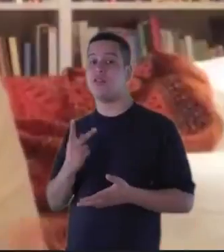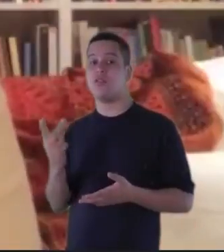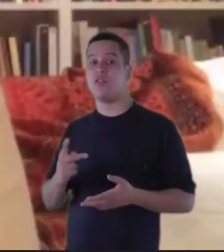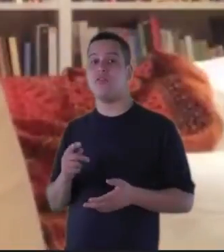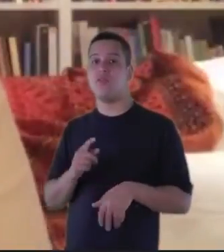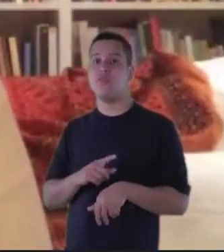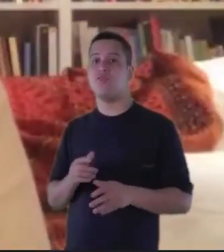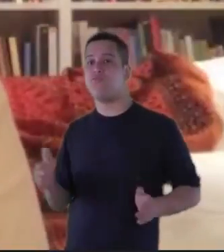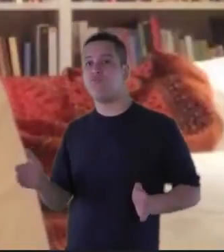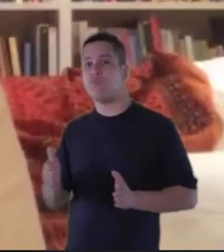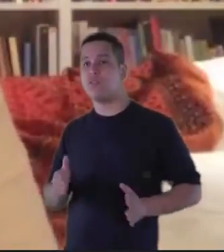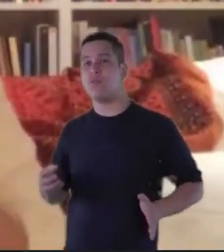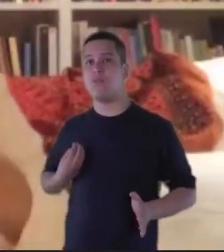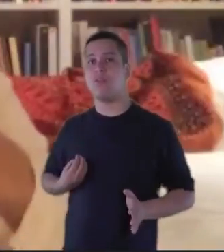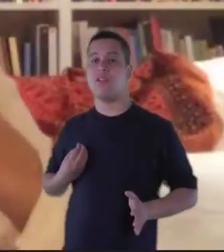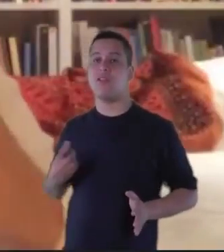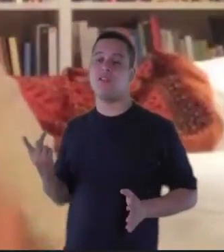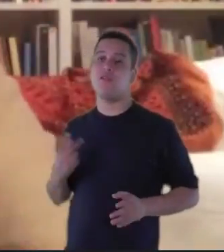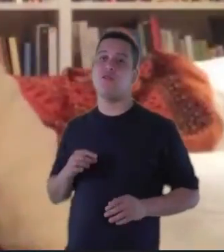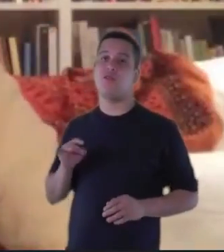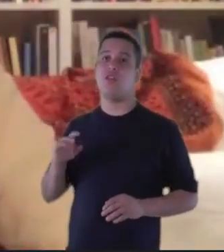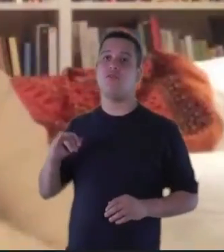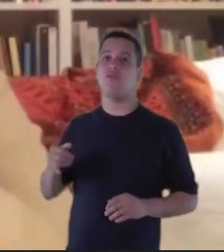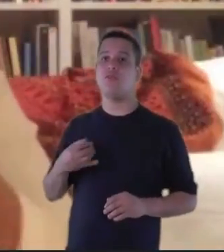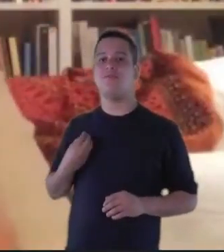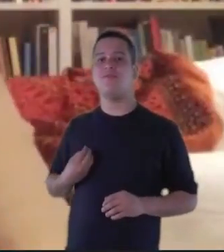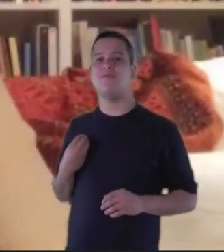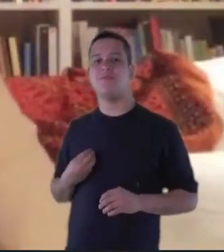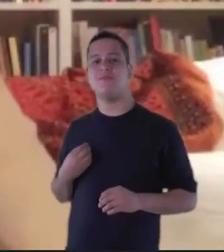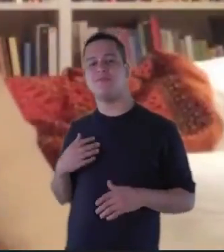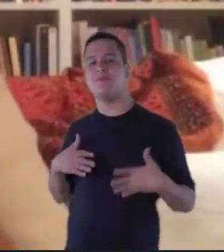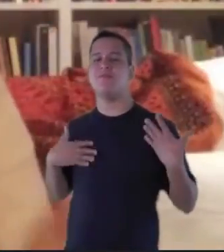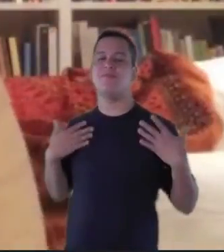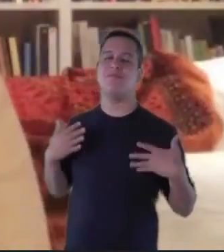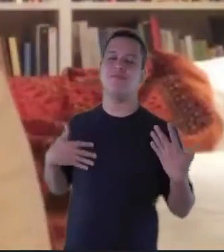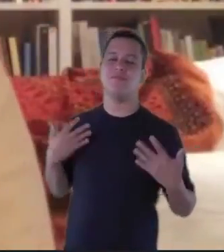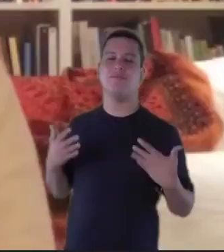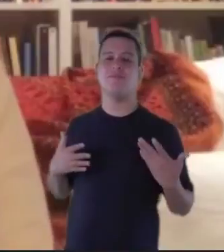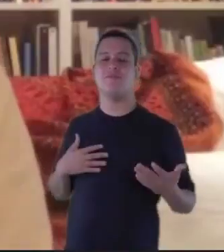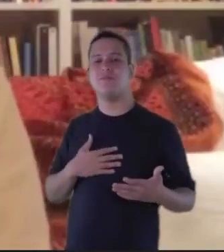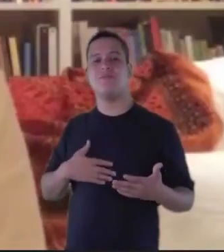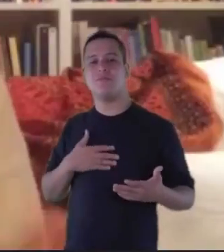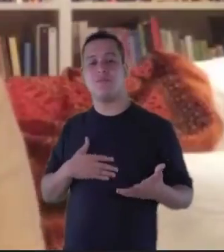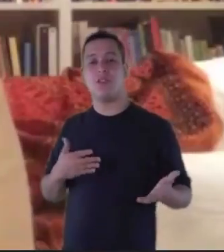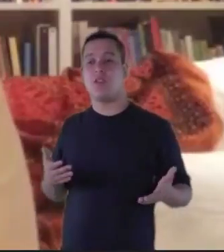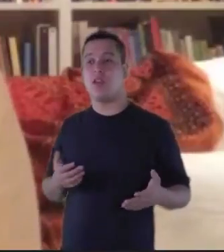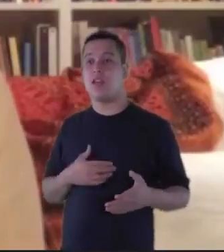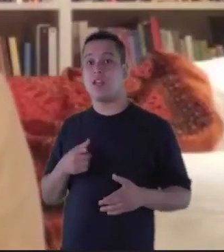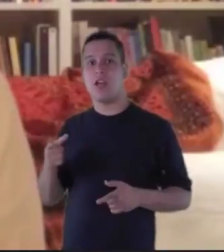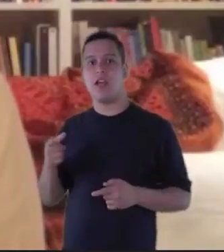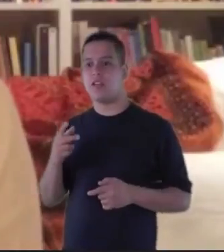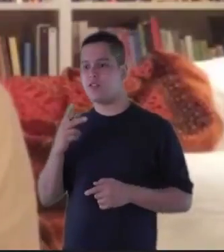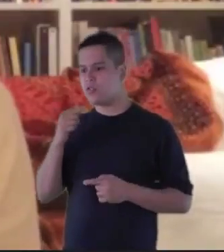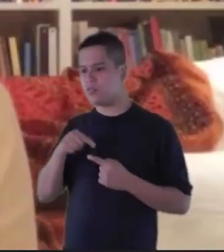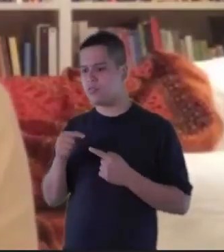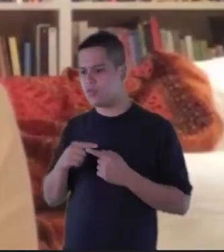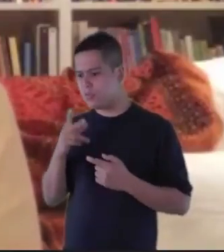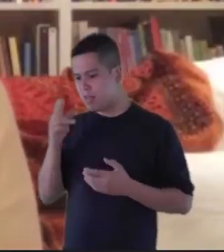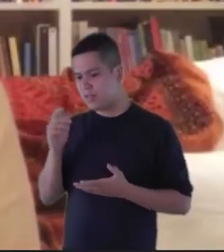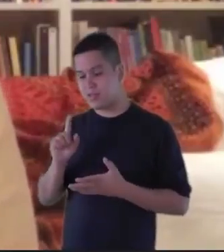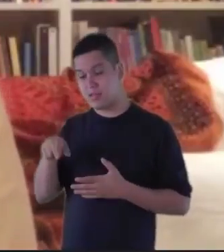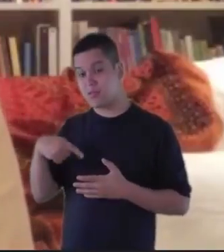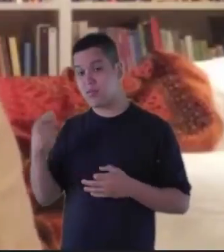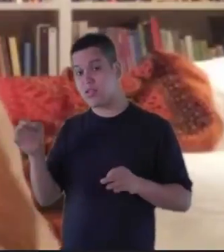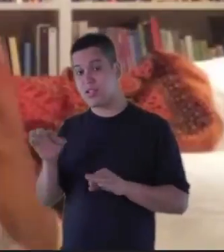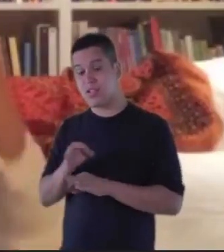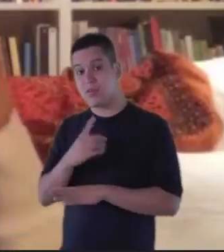com o livro pronto, e dali foi emendando um livro no outro, e eu ficava, gente, que pegou um pique mesmo, eu ficava muito